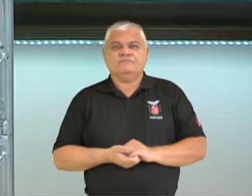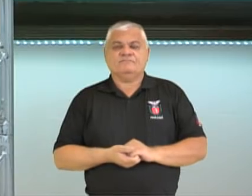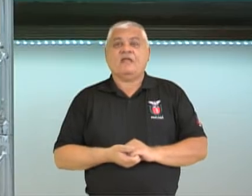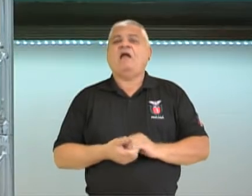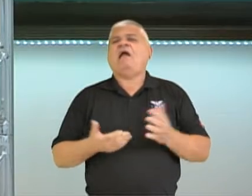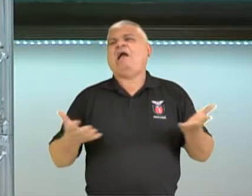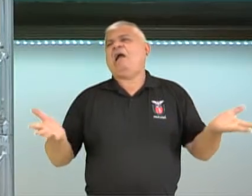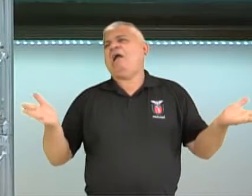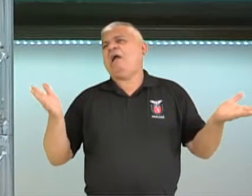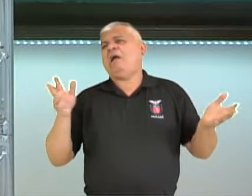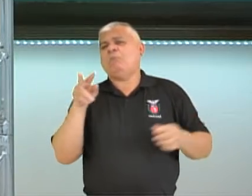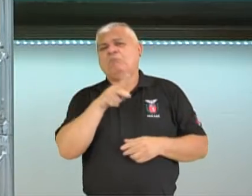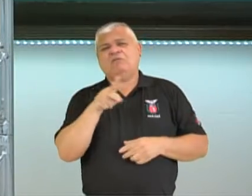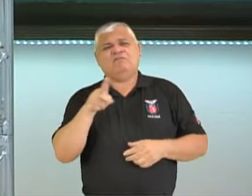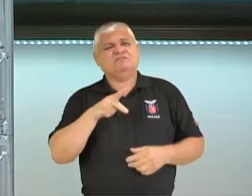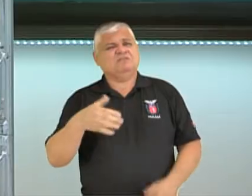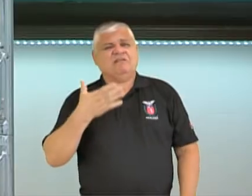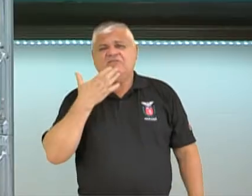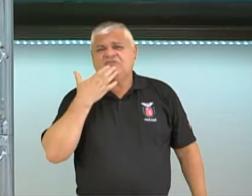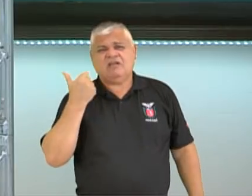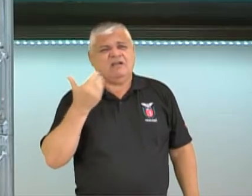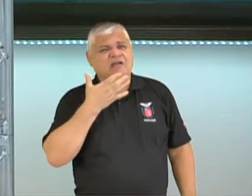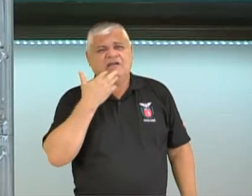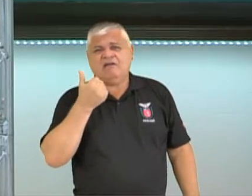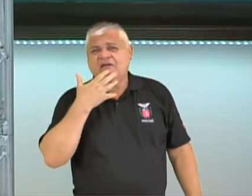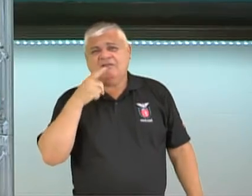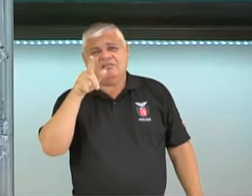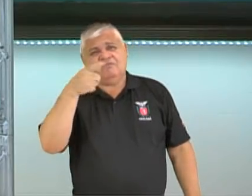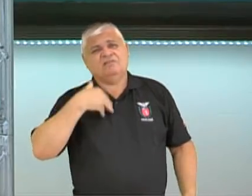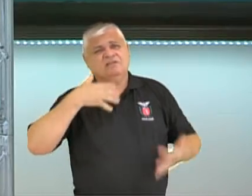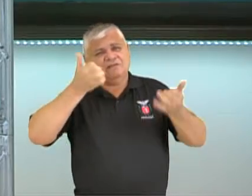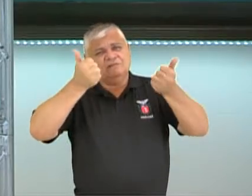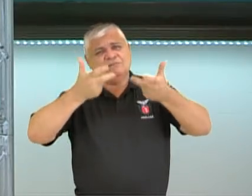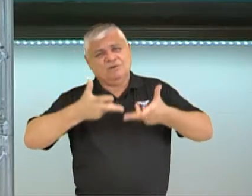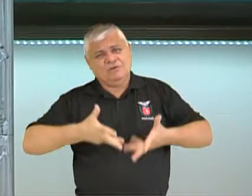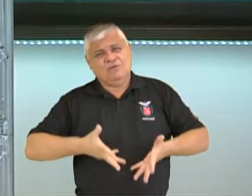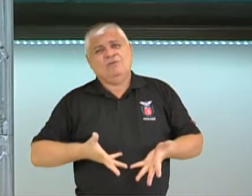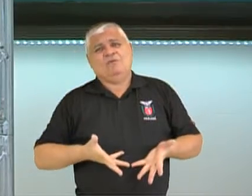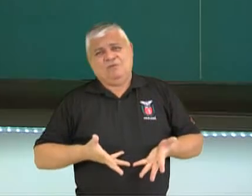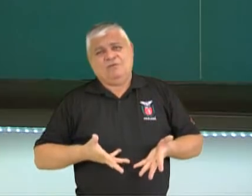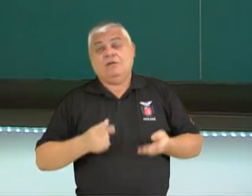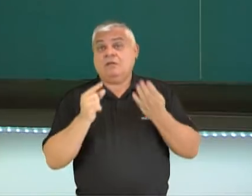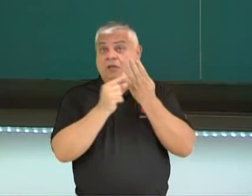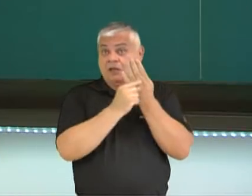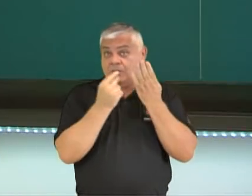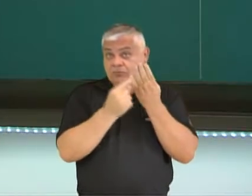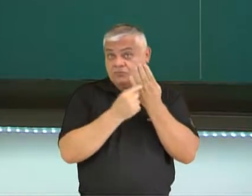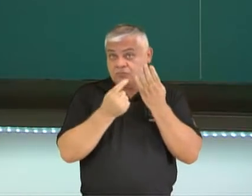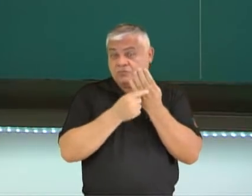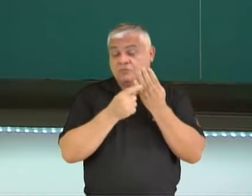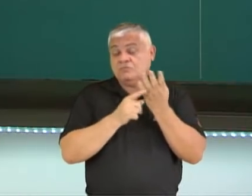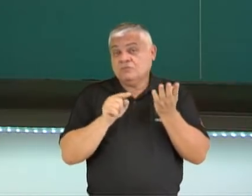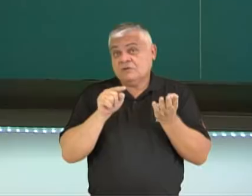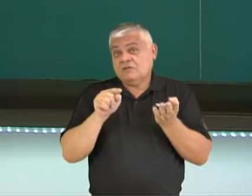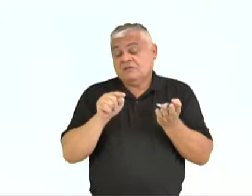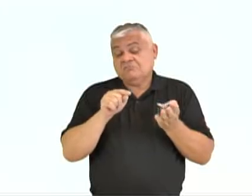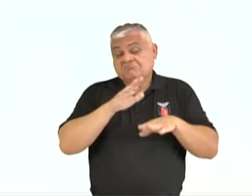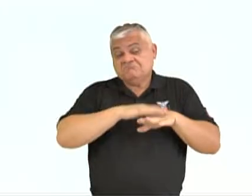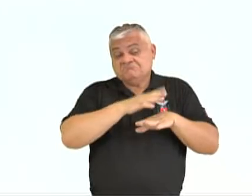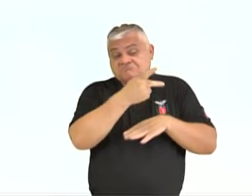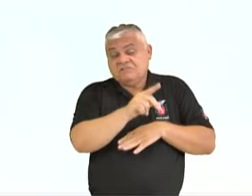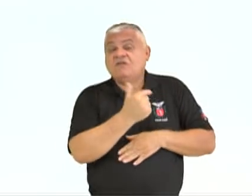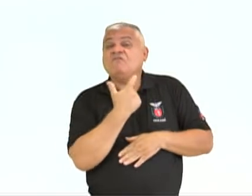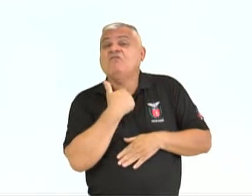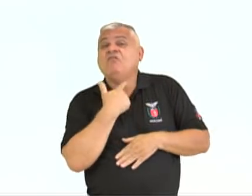Ah, professora, estava muito fácil, porque você contou. Porque a autora deseja externar um